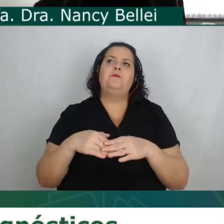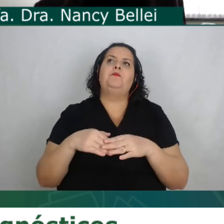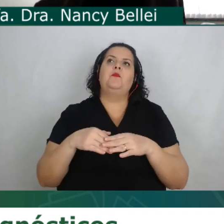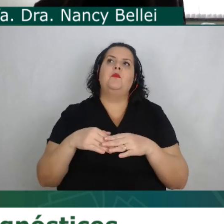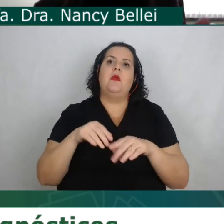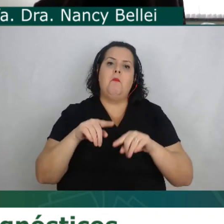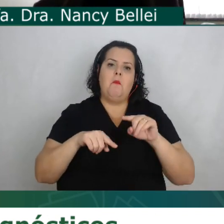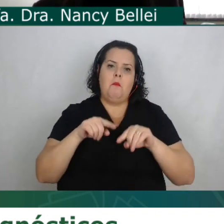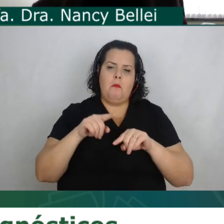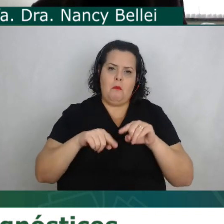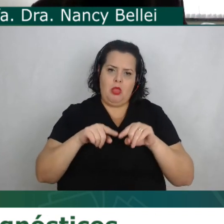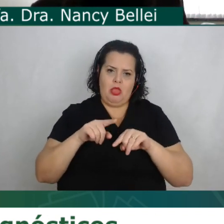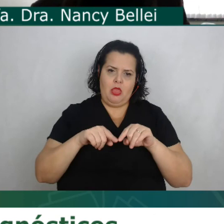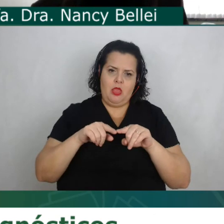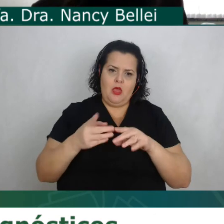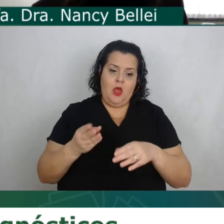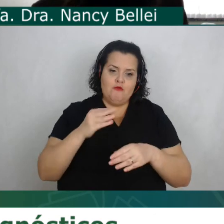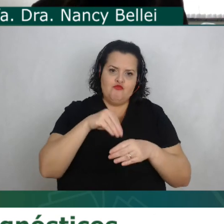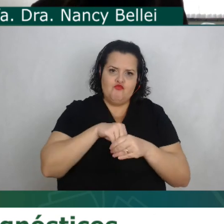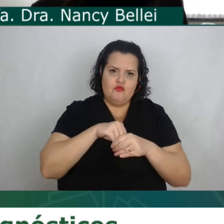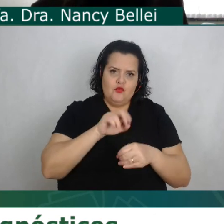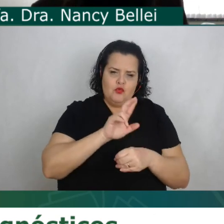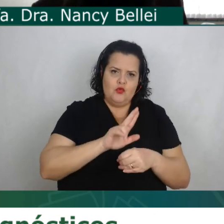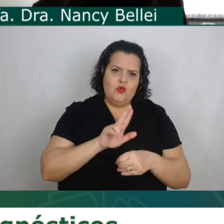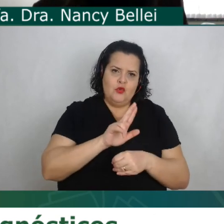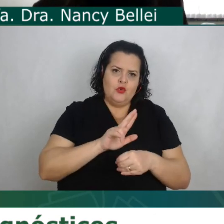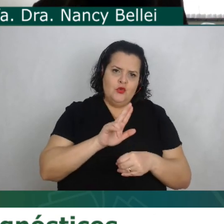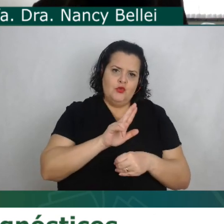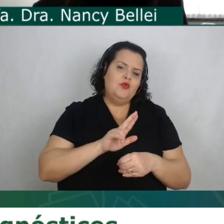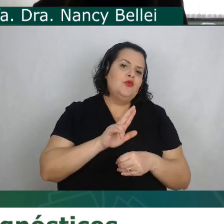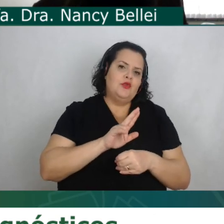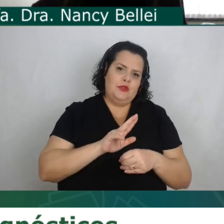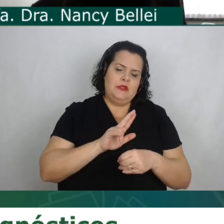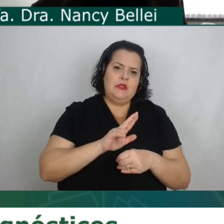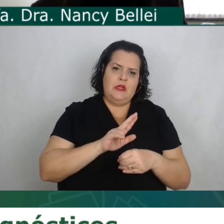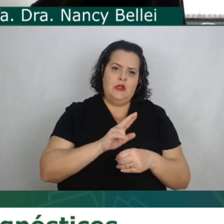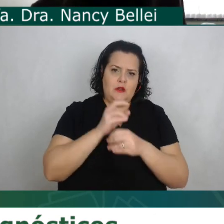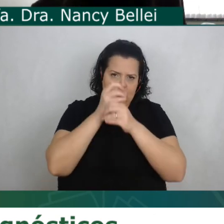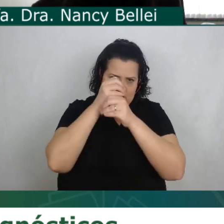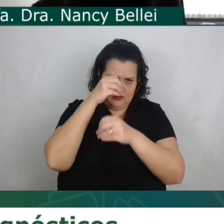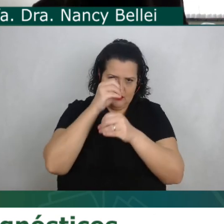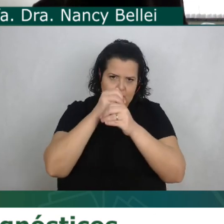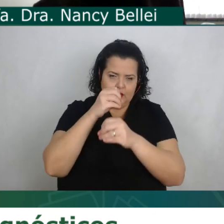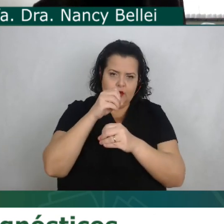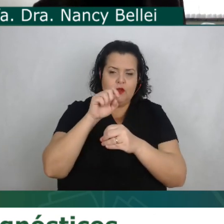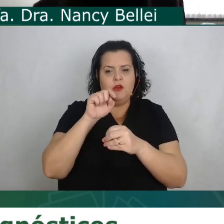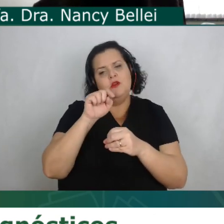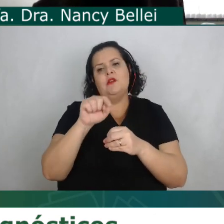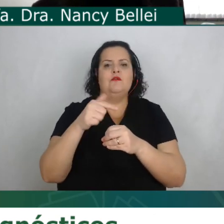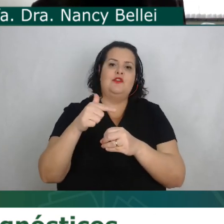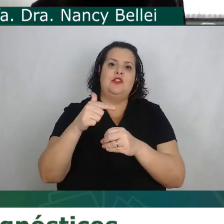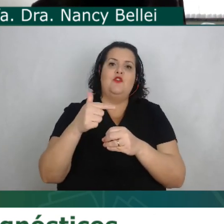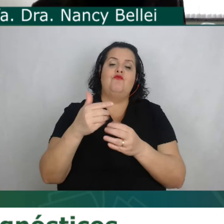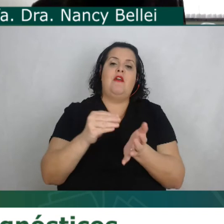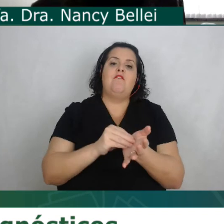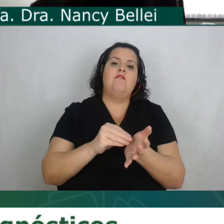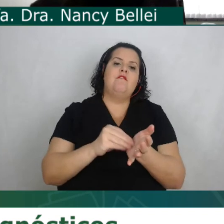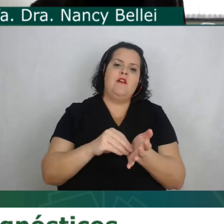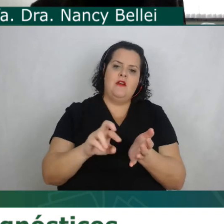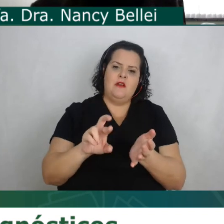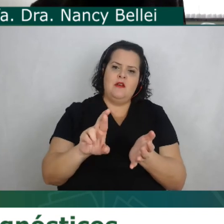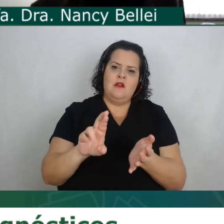e você não vai ter problema de não ter reagente para conseguir comprar, que foi